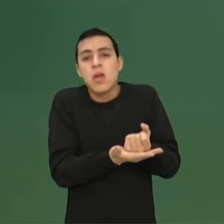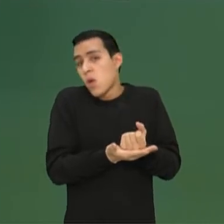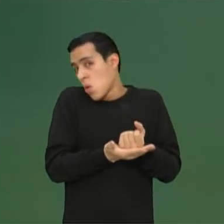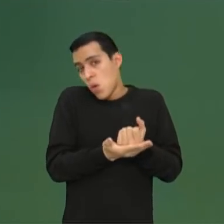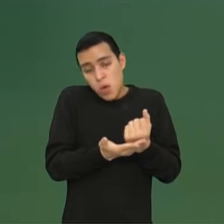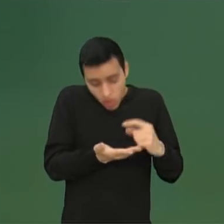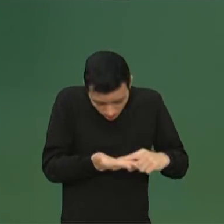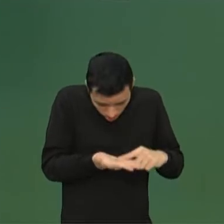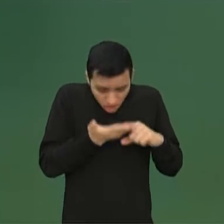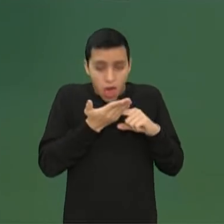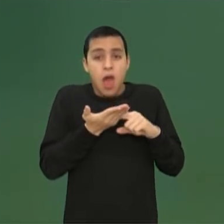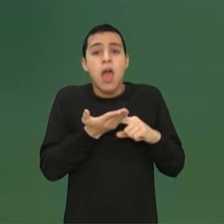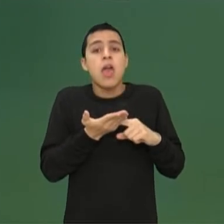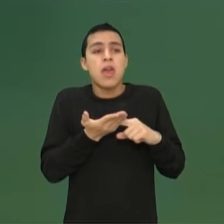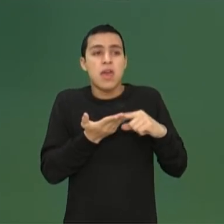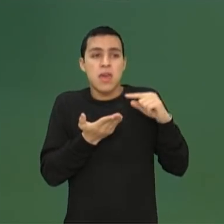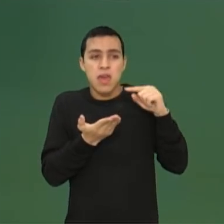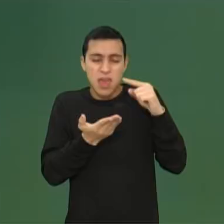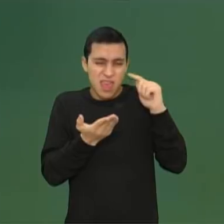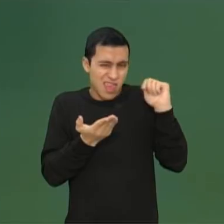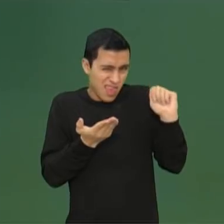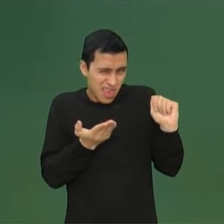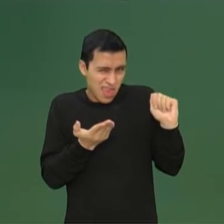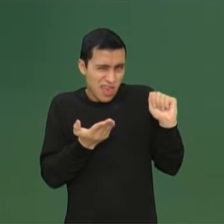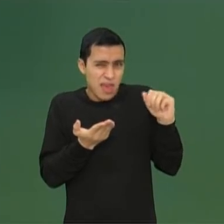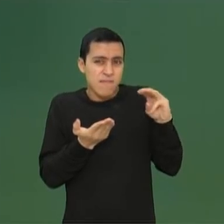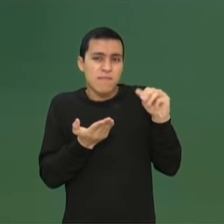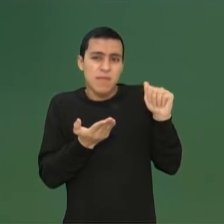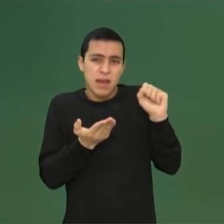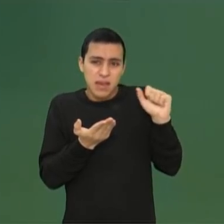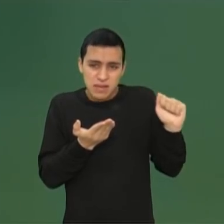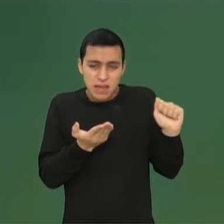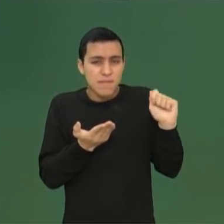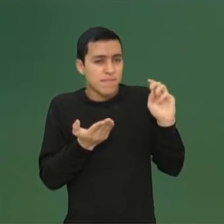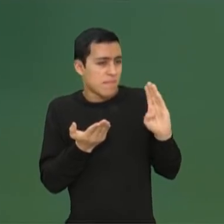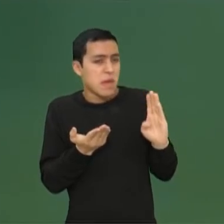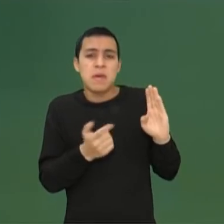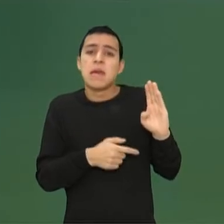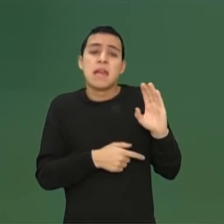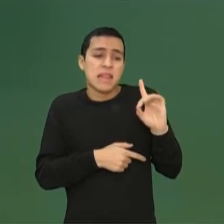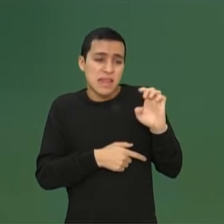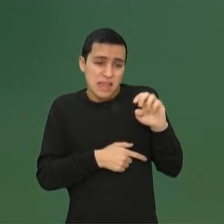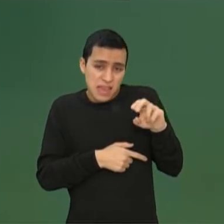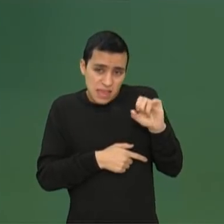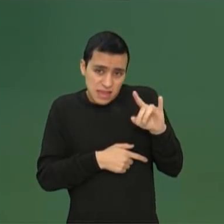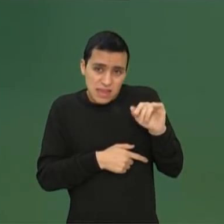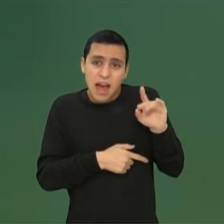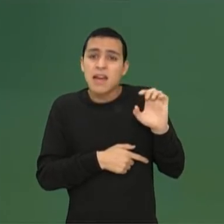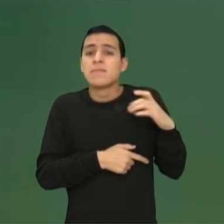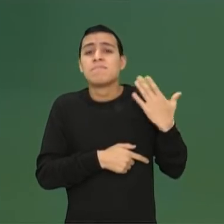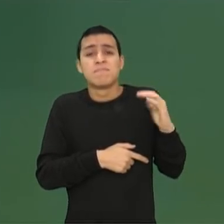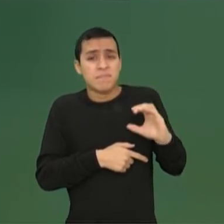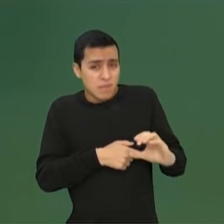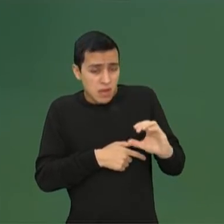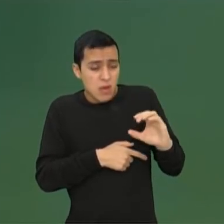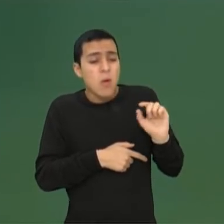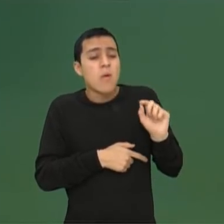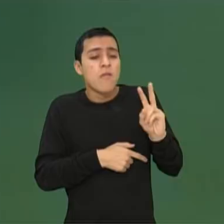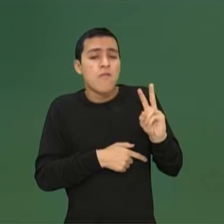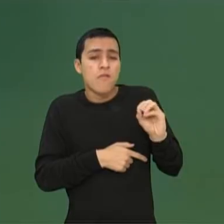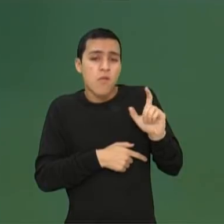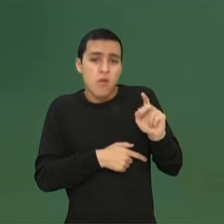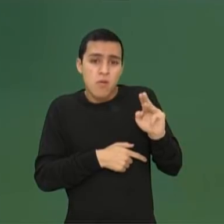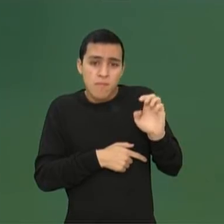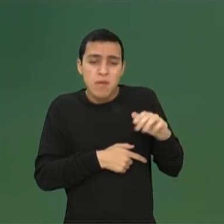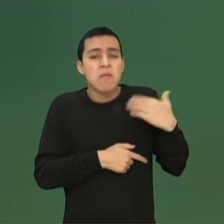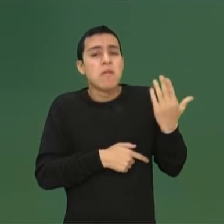quê? Ela registra, será que é a letra A massa, a letra B a densidade, a letra C o volume